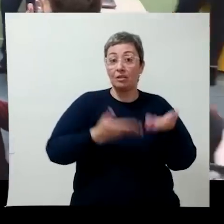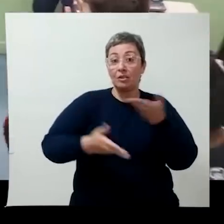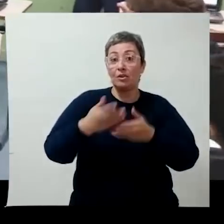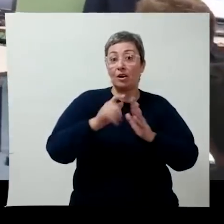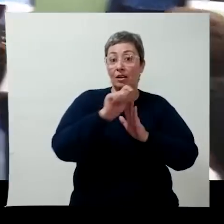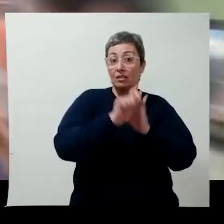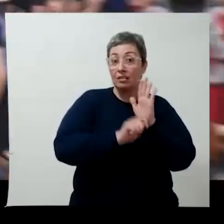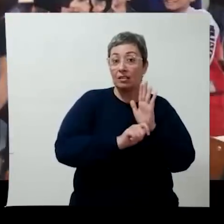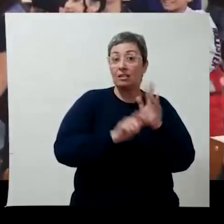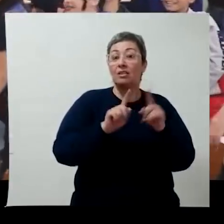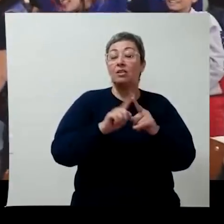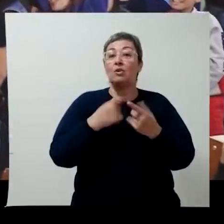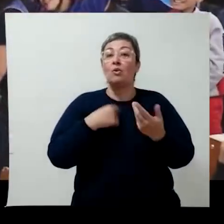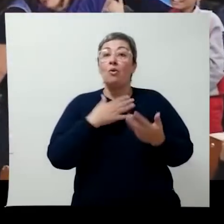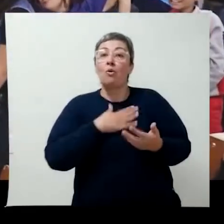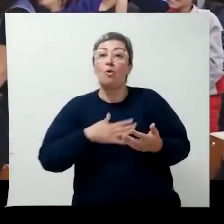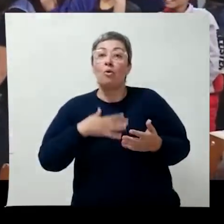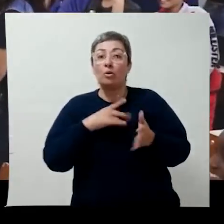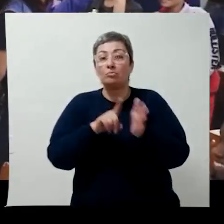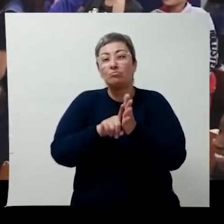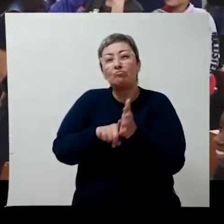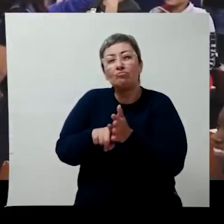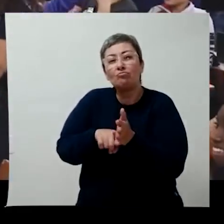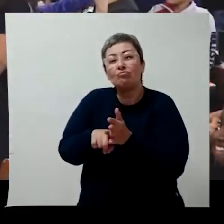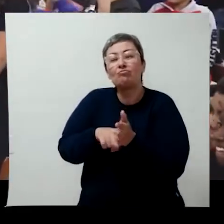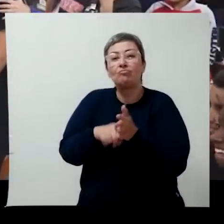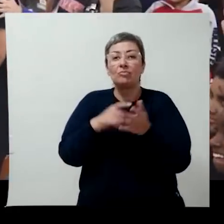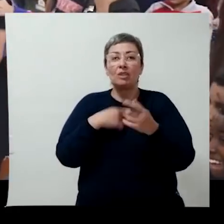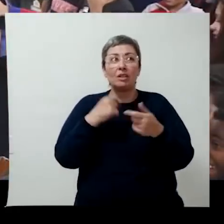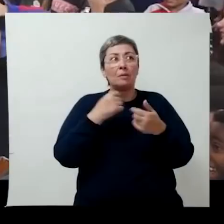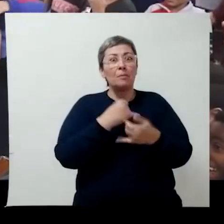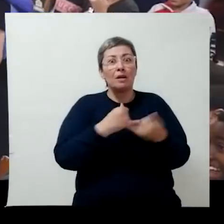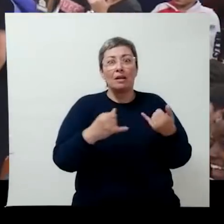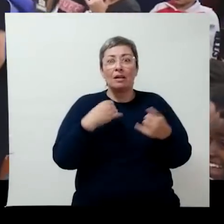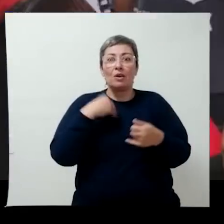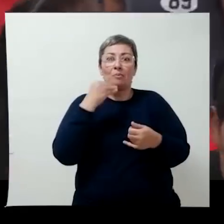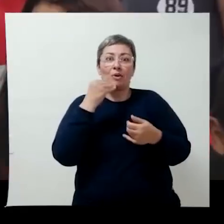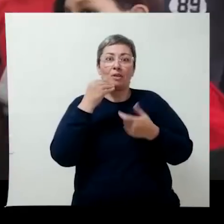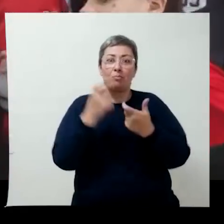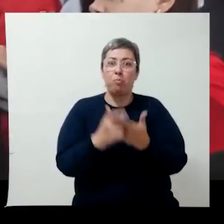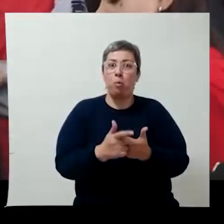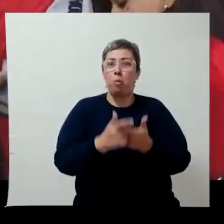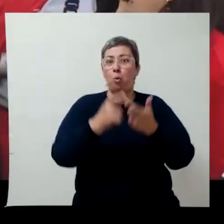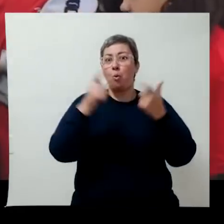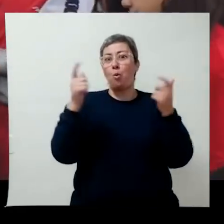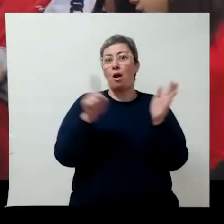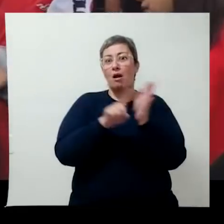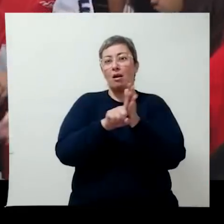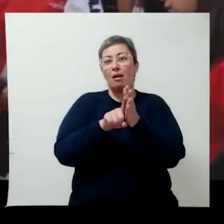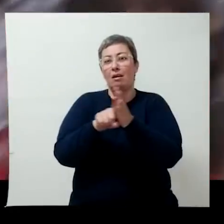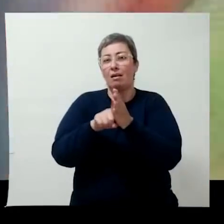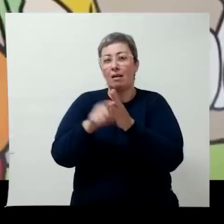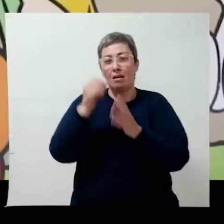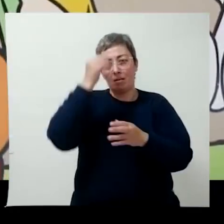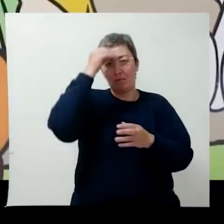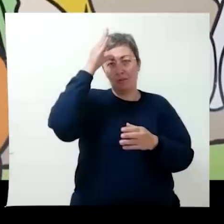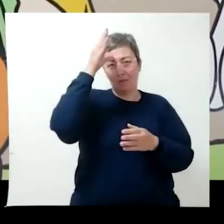de textos, estimula o gosto pela pesquisa e abre uma janela de oportunidades para a busca de